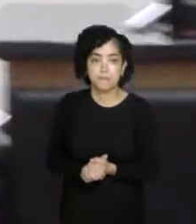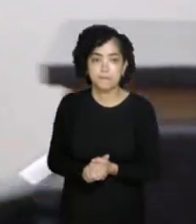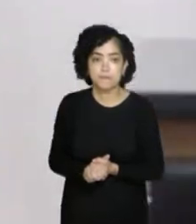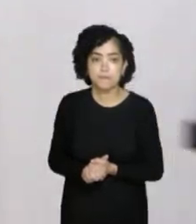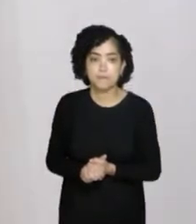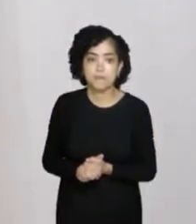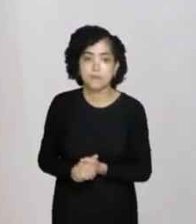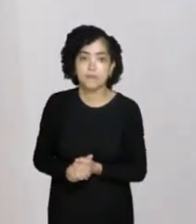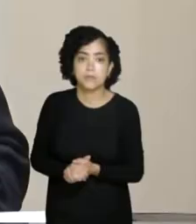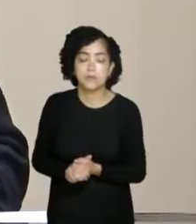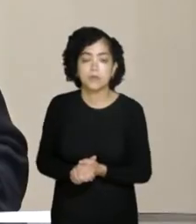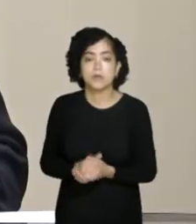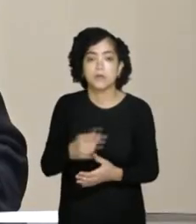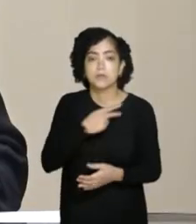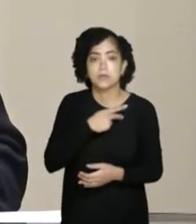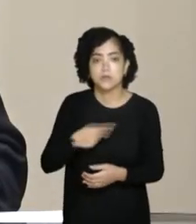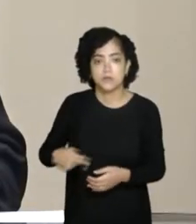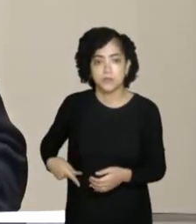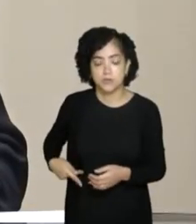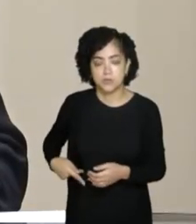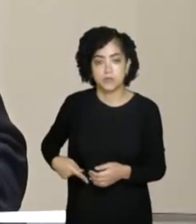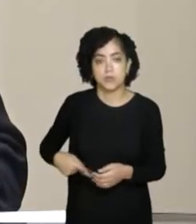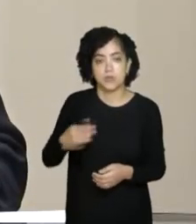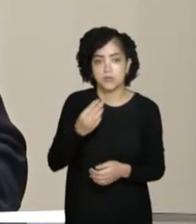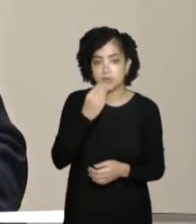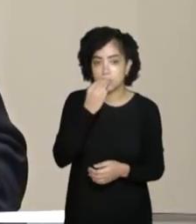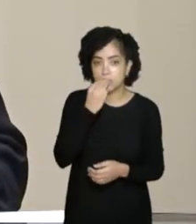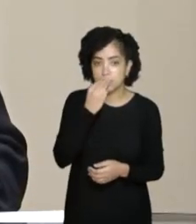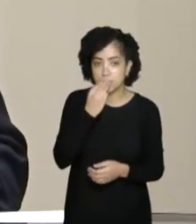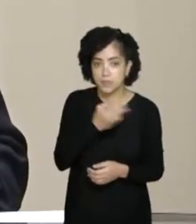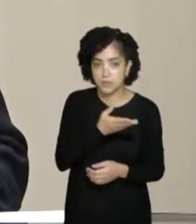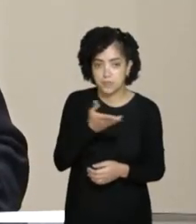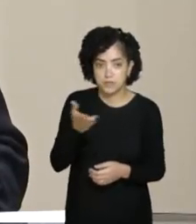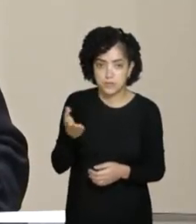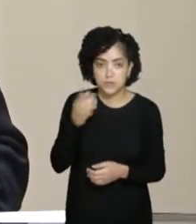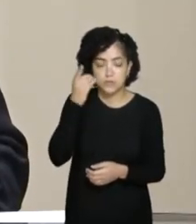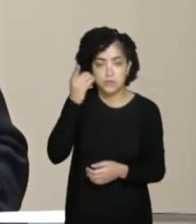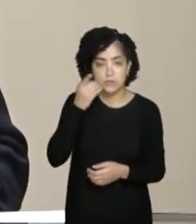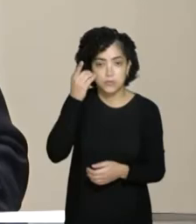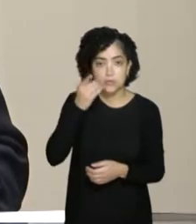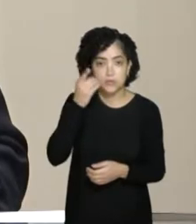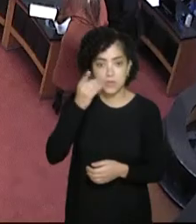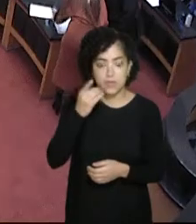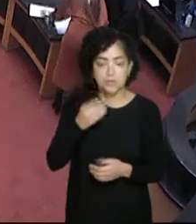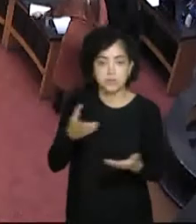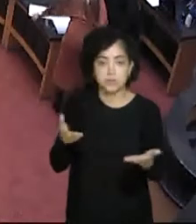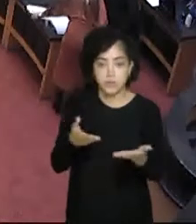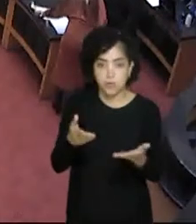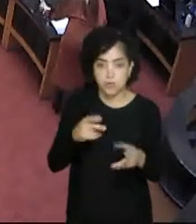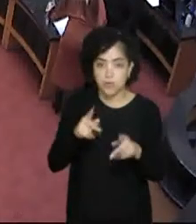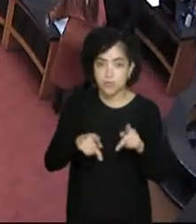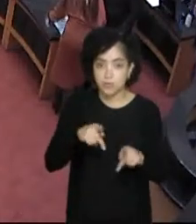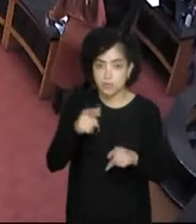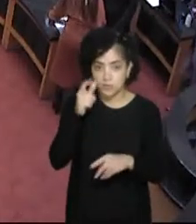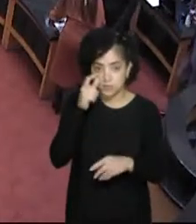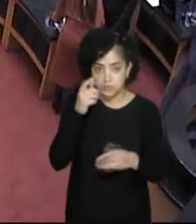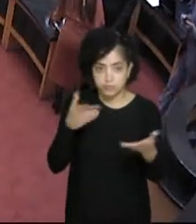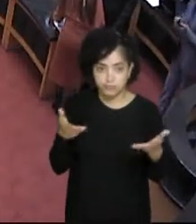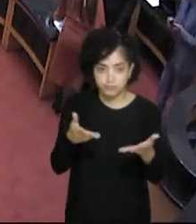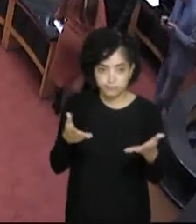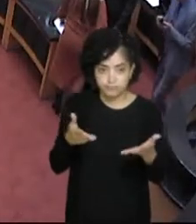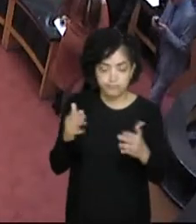Senhor presidente, deputado Moacir Sopel, senhores deputados, público que nos acompanha e